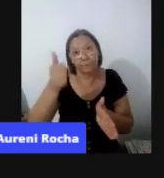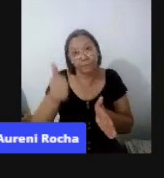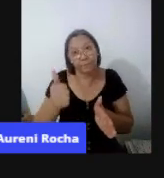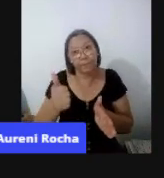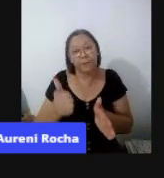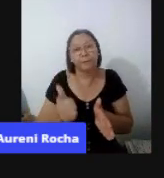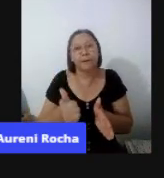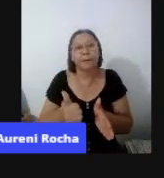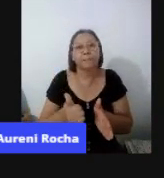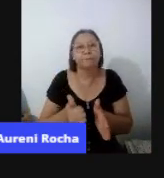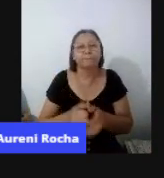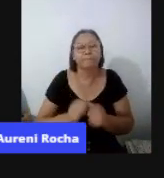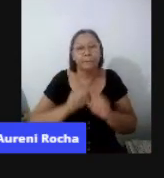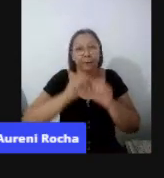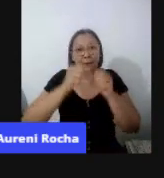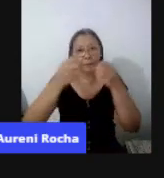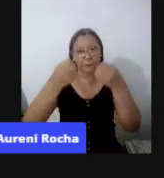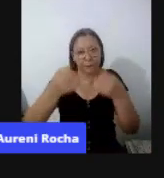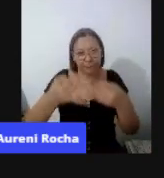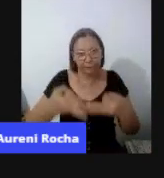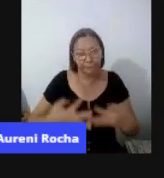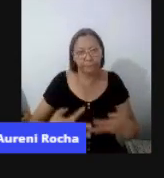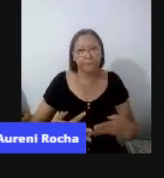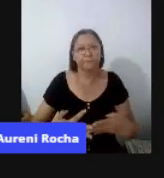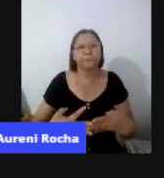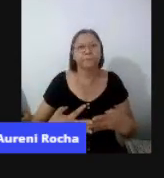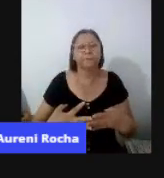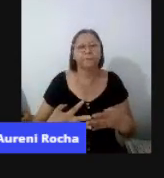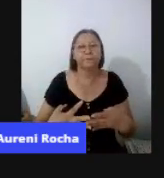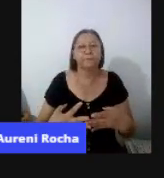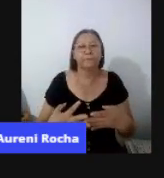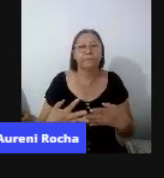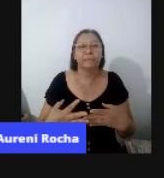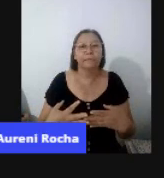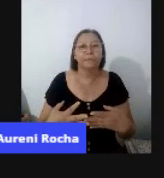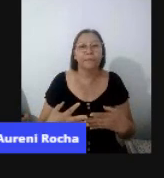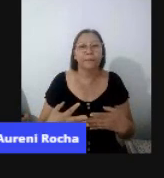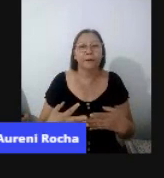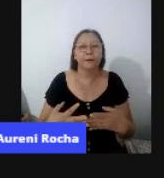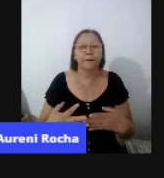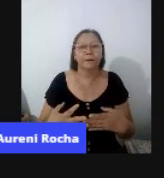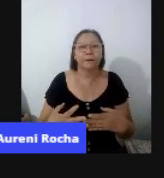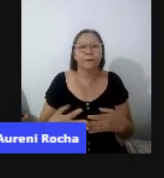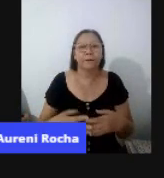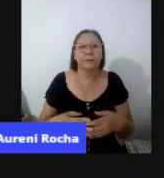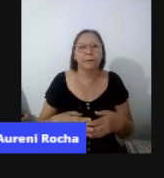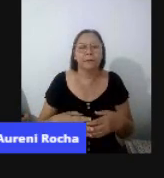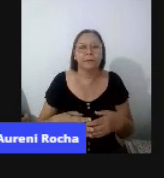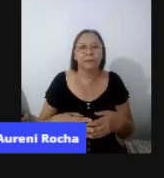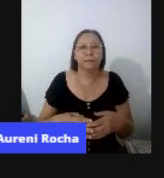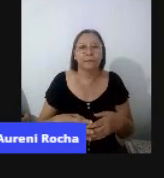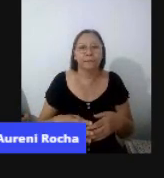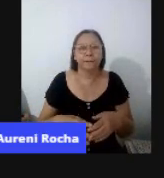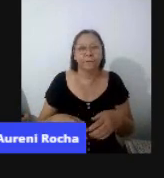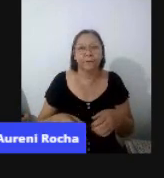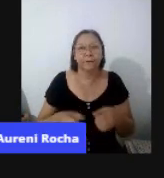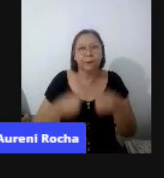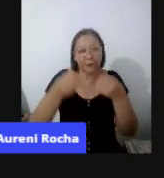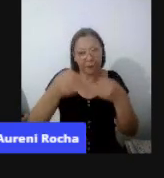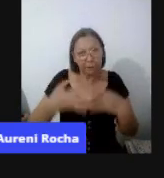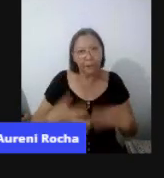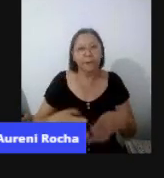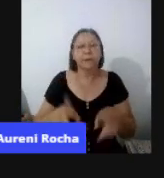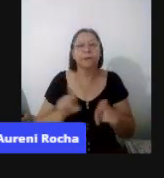gostaria de deixar claro que nós estamos falando para a produção de material para as famílias que